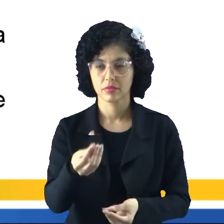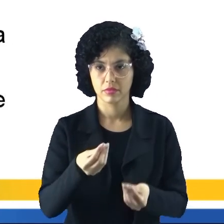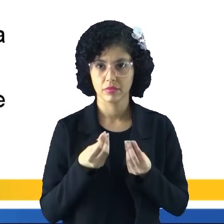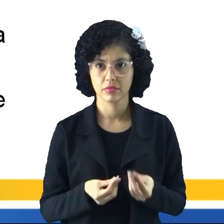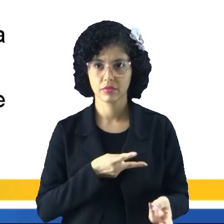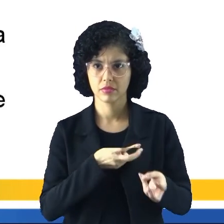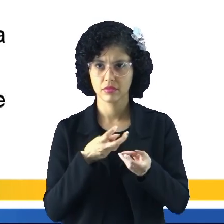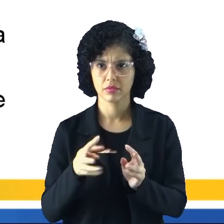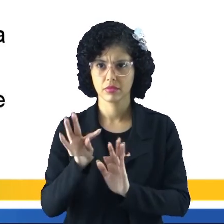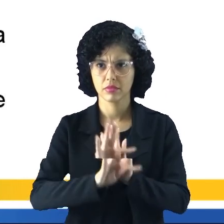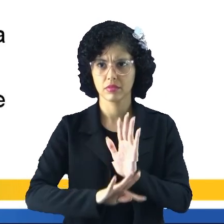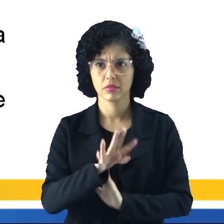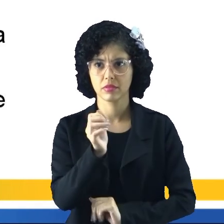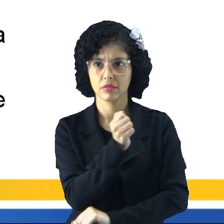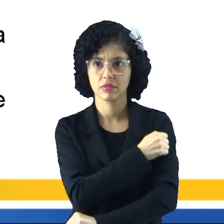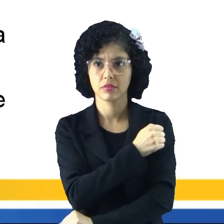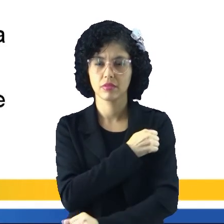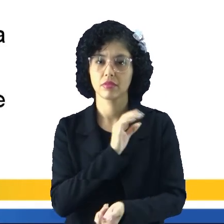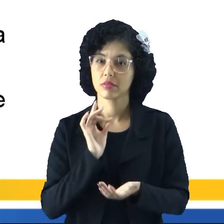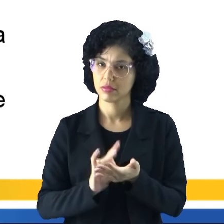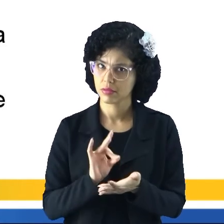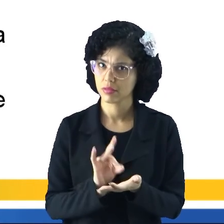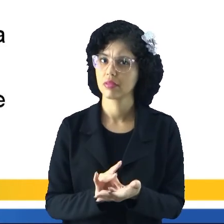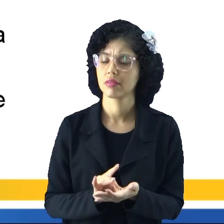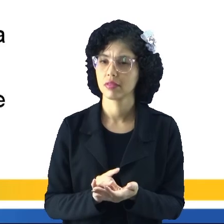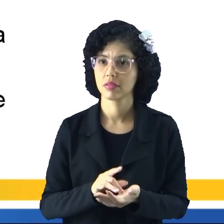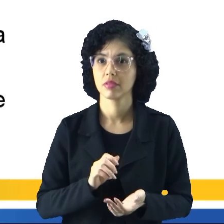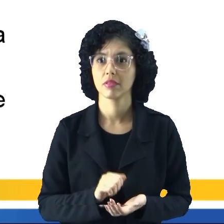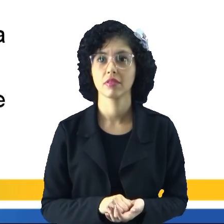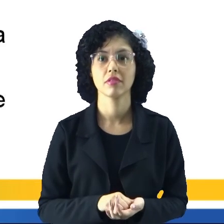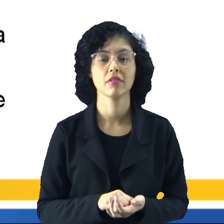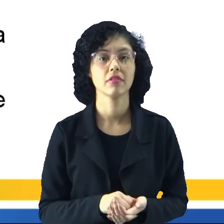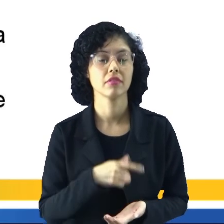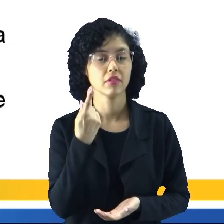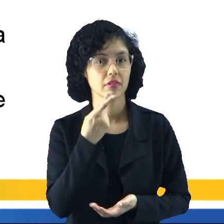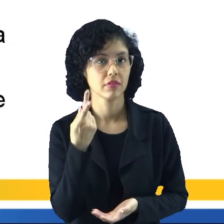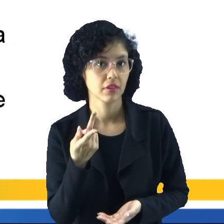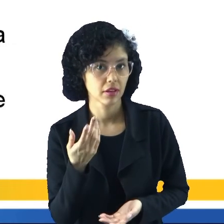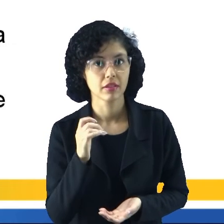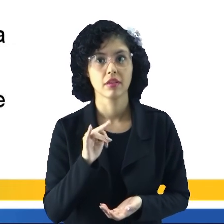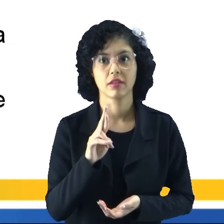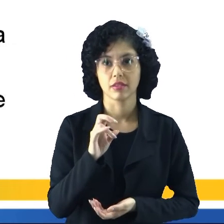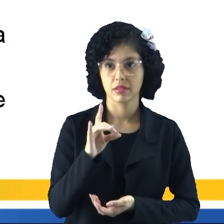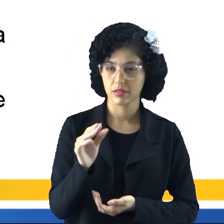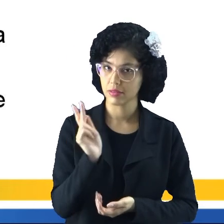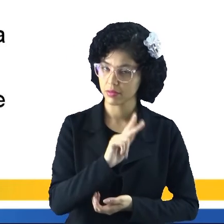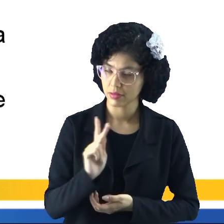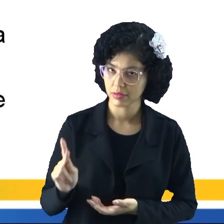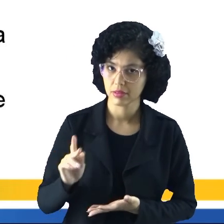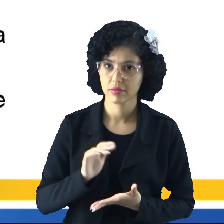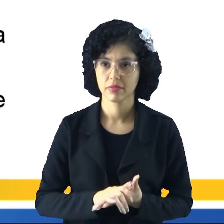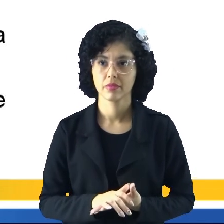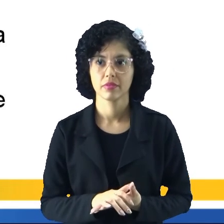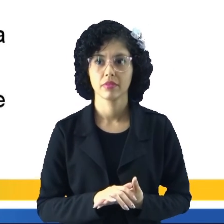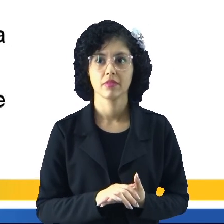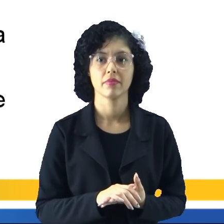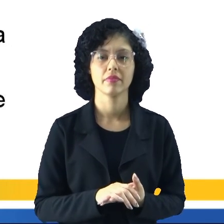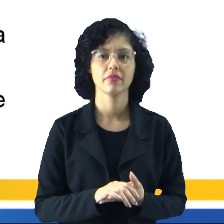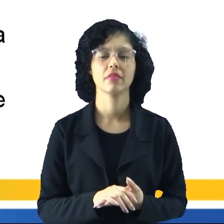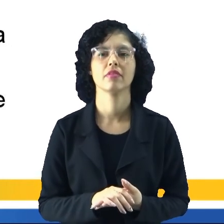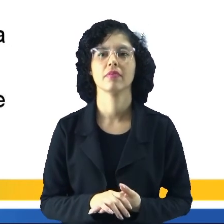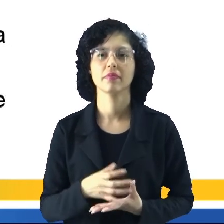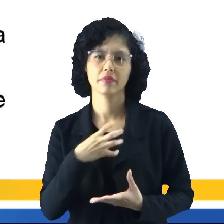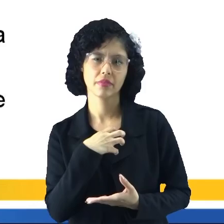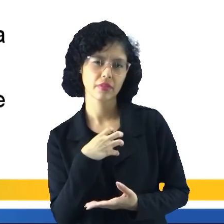não percebe no texto de um aluno sua verdadeira intenção. Na verdade, nem fala dessa intencionalidade da professora. A partir de